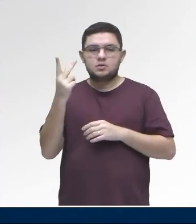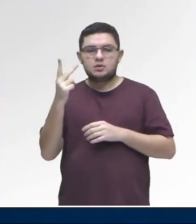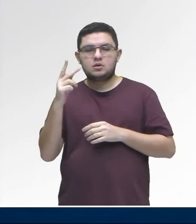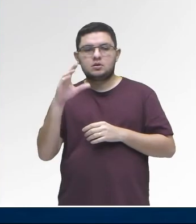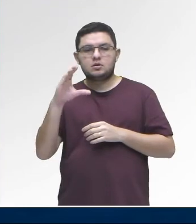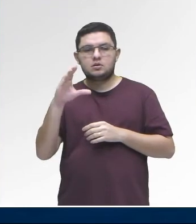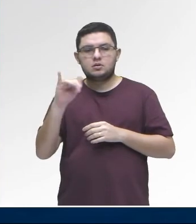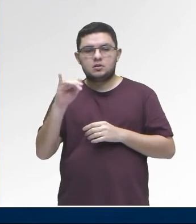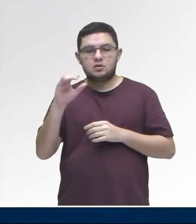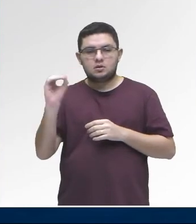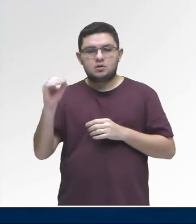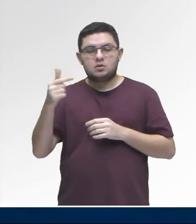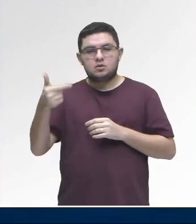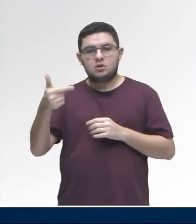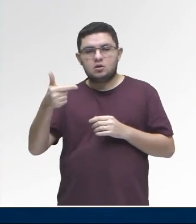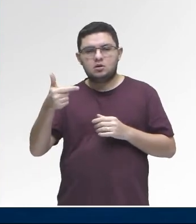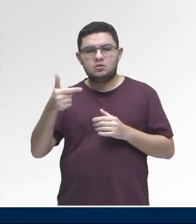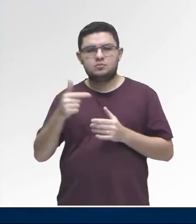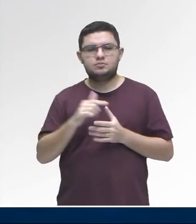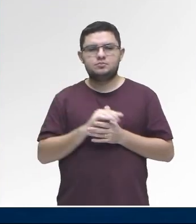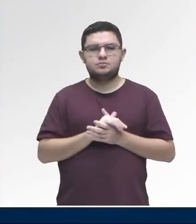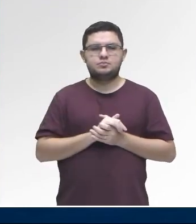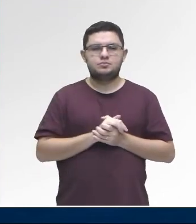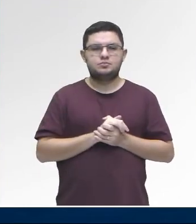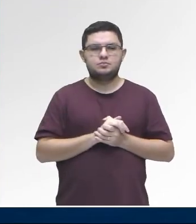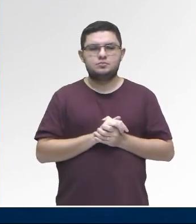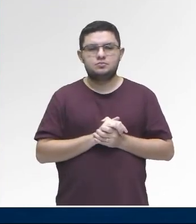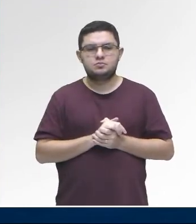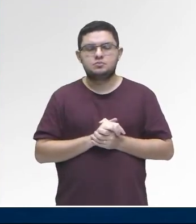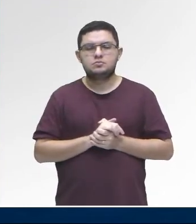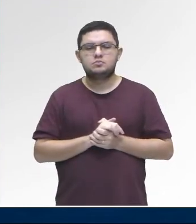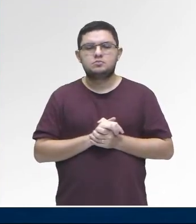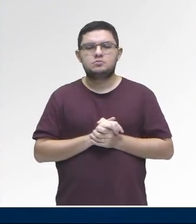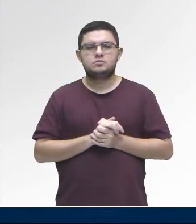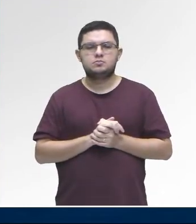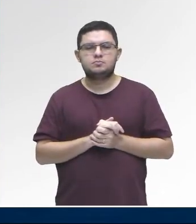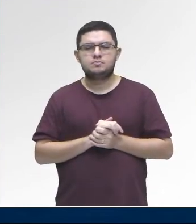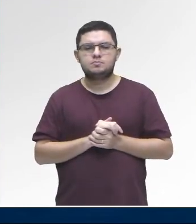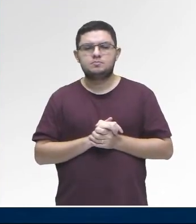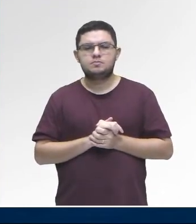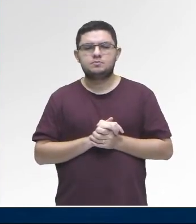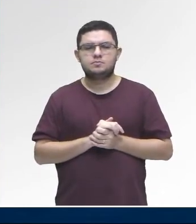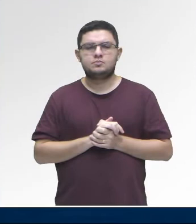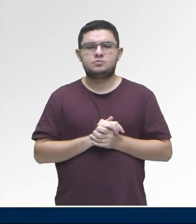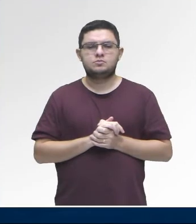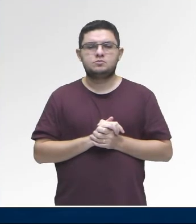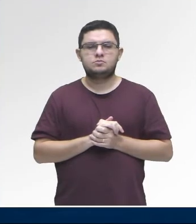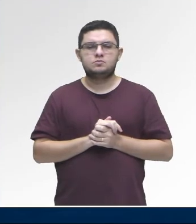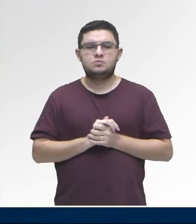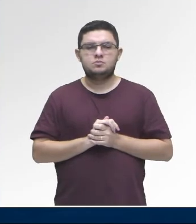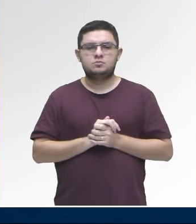cloroso, esse daqui, ó, o ácido cloroso